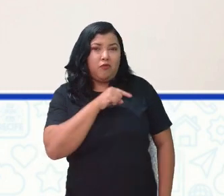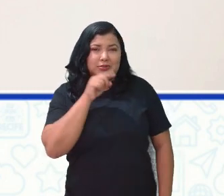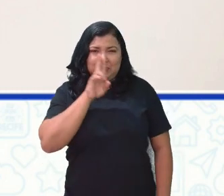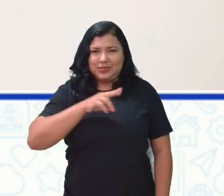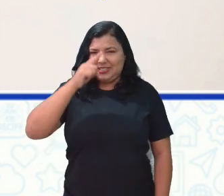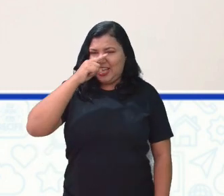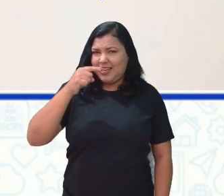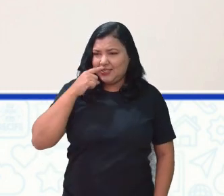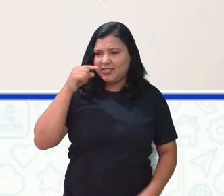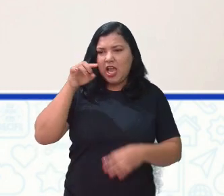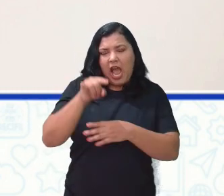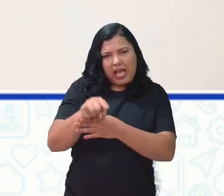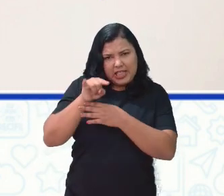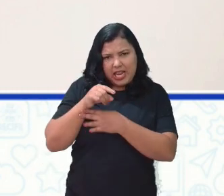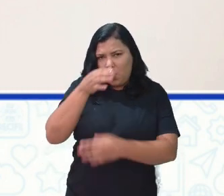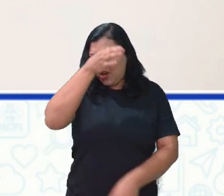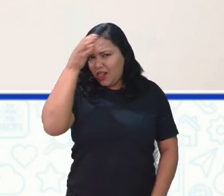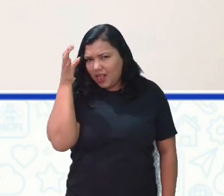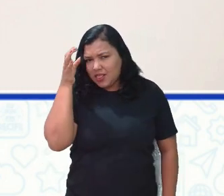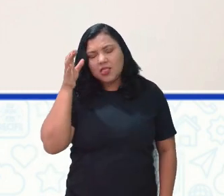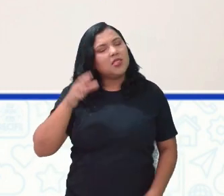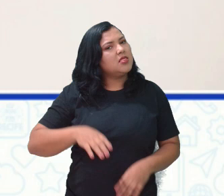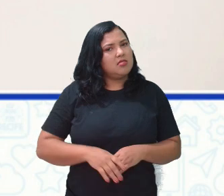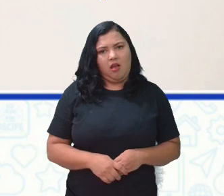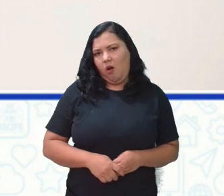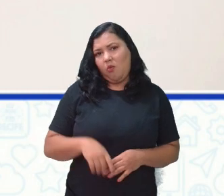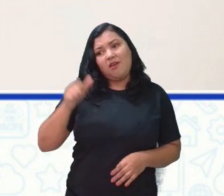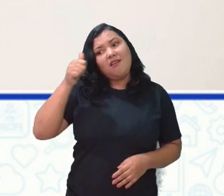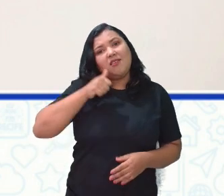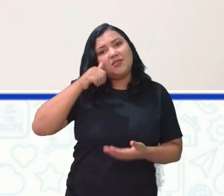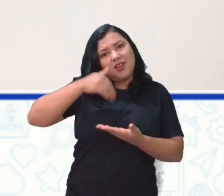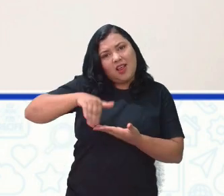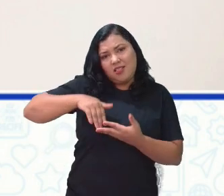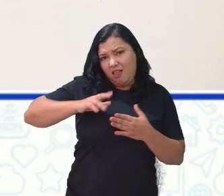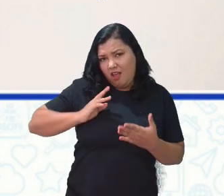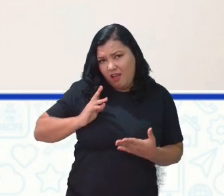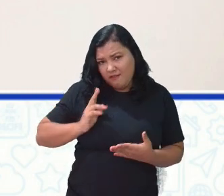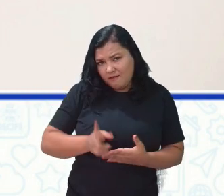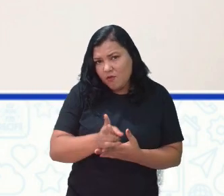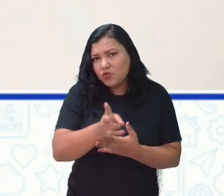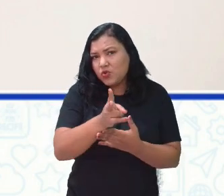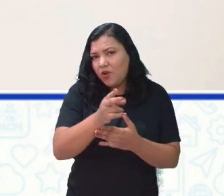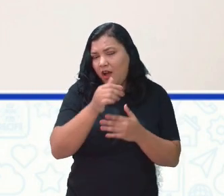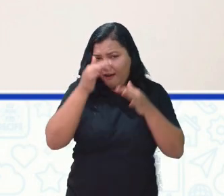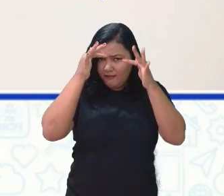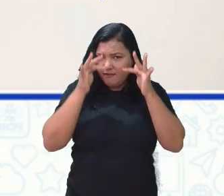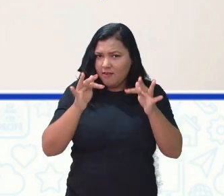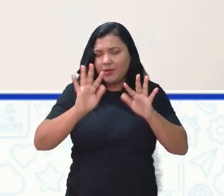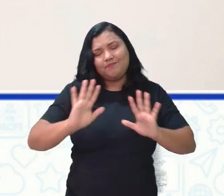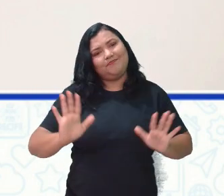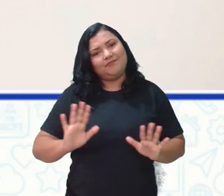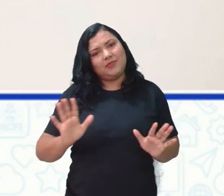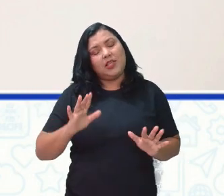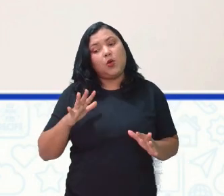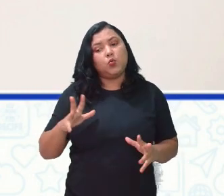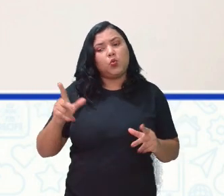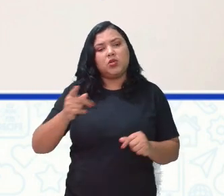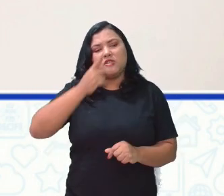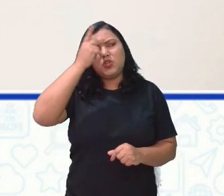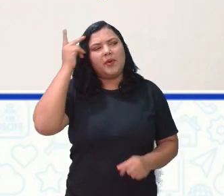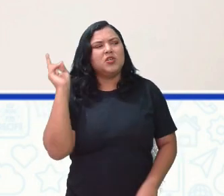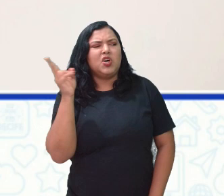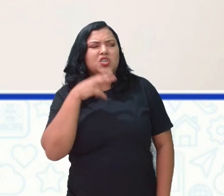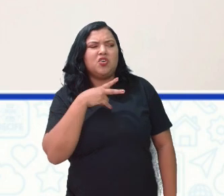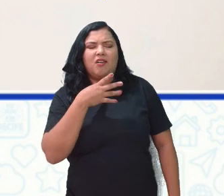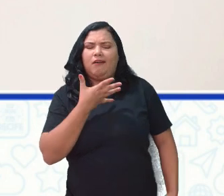sua secretária fiel. Embora ele creia que não tenha mudado, todos ao seu redor